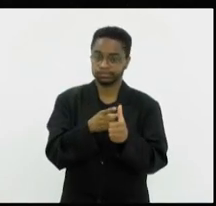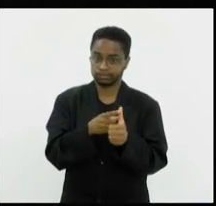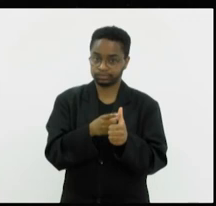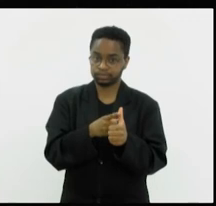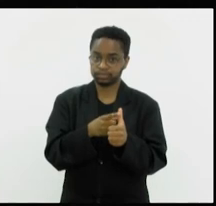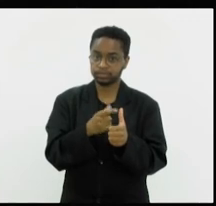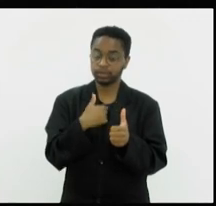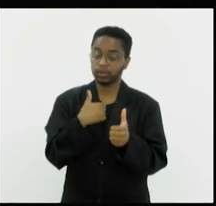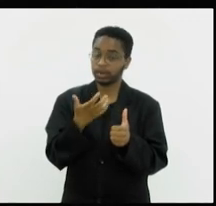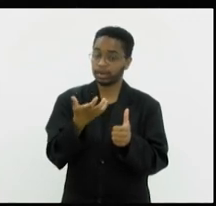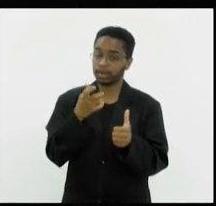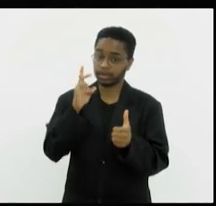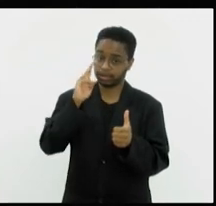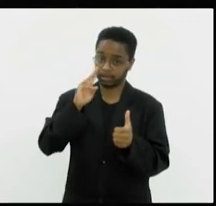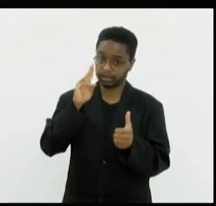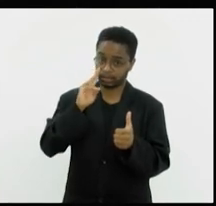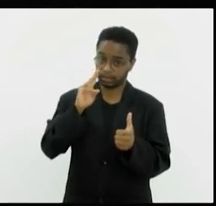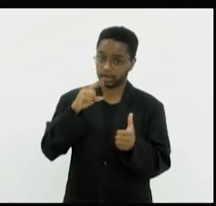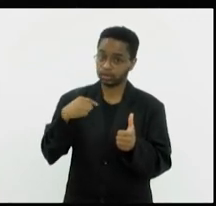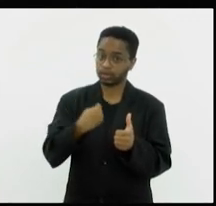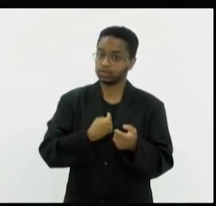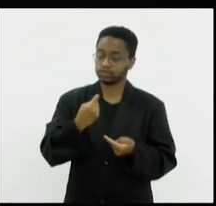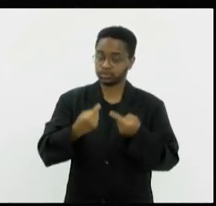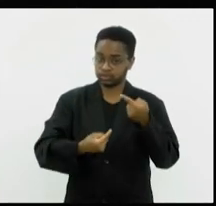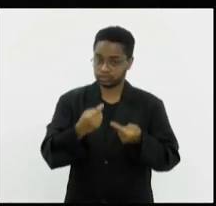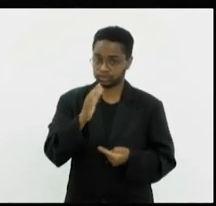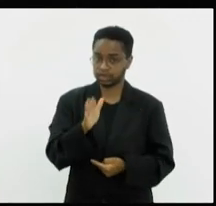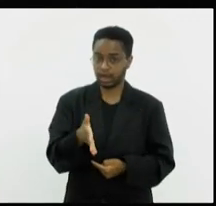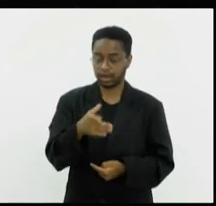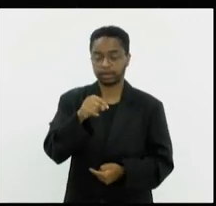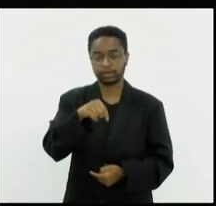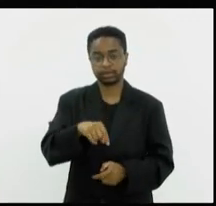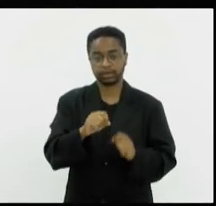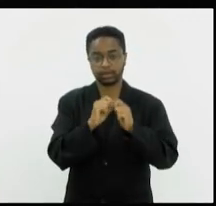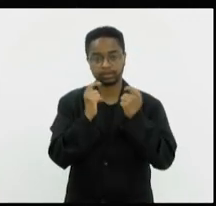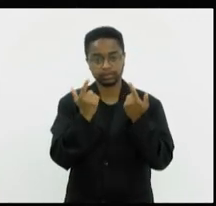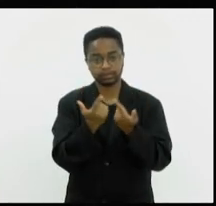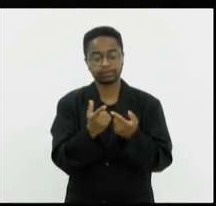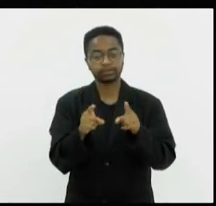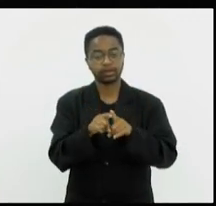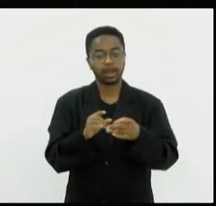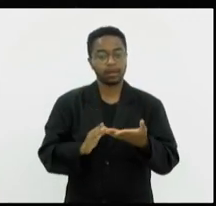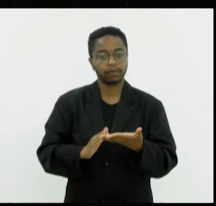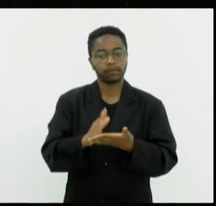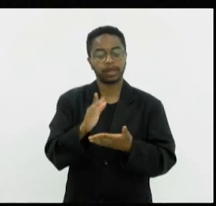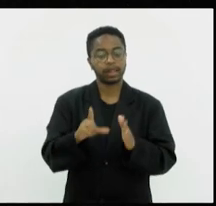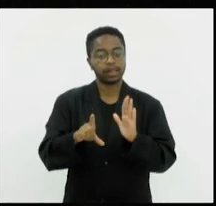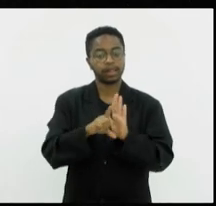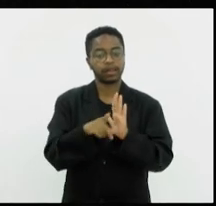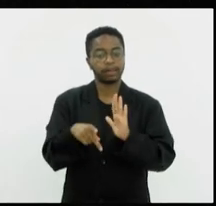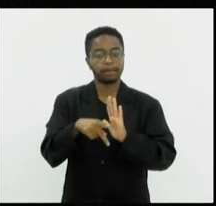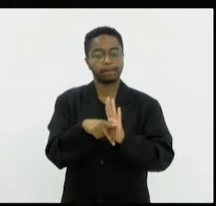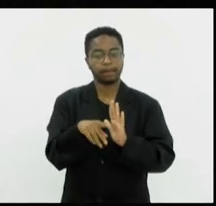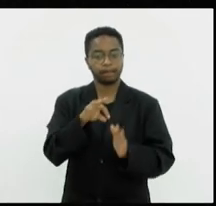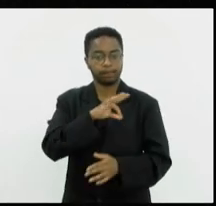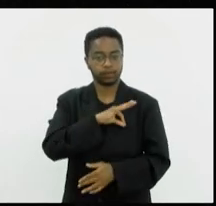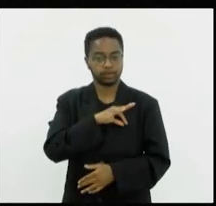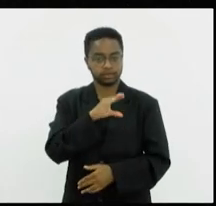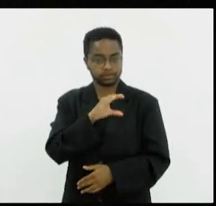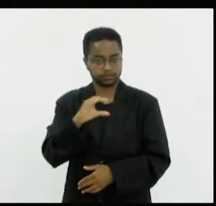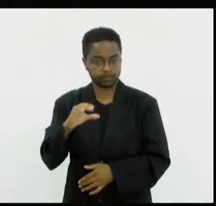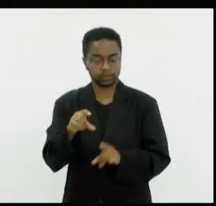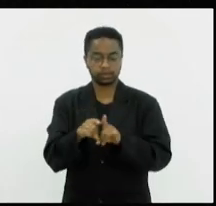lembrar aqui que discutimos nessa casa e aprovamos a Lei Orgânica da Polícia Civil e a Lei